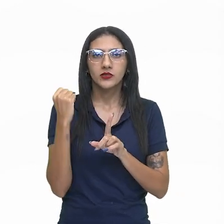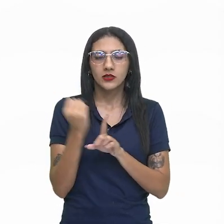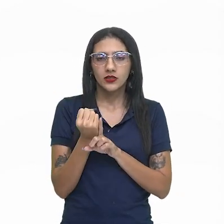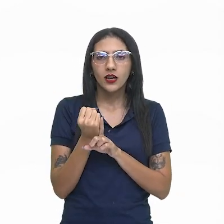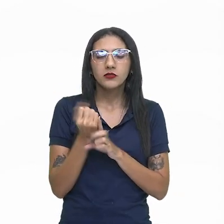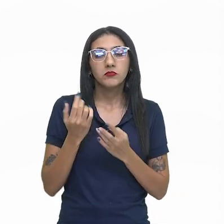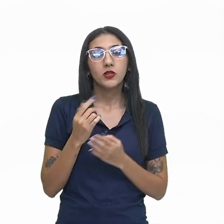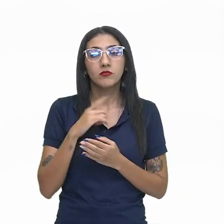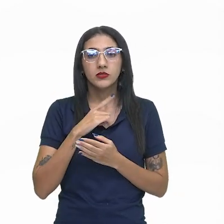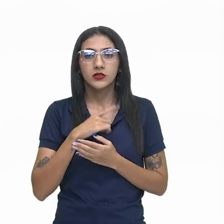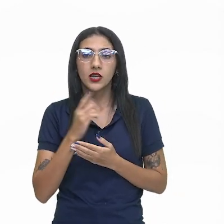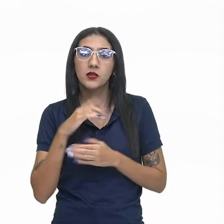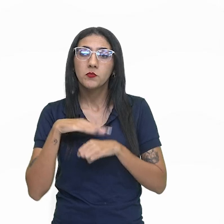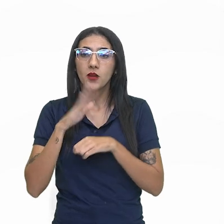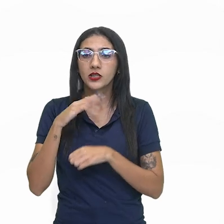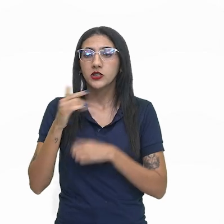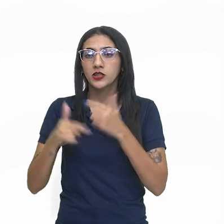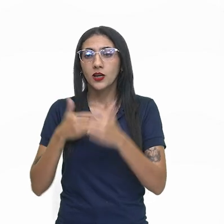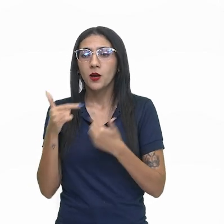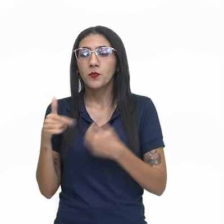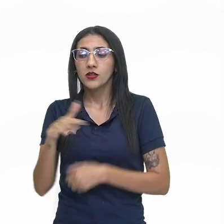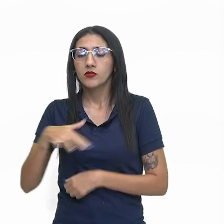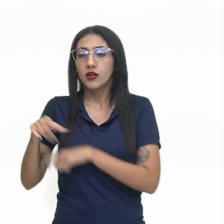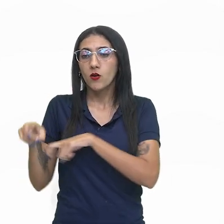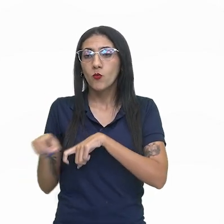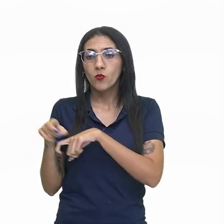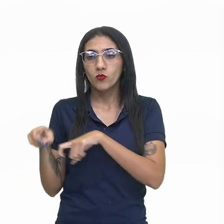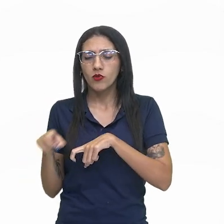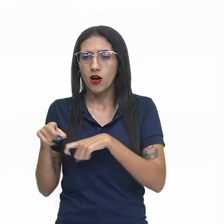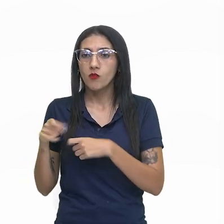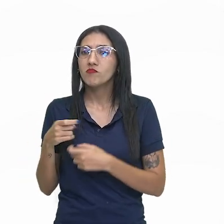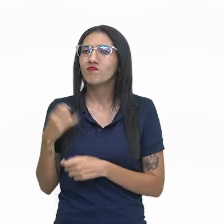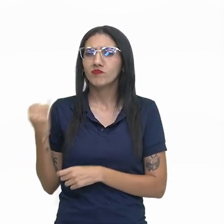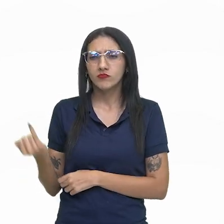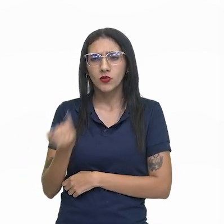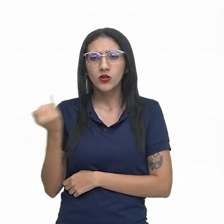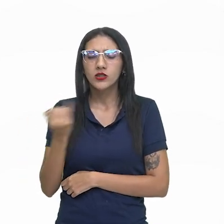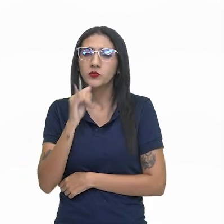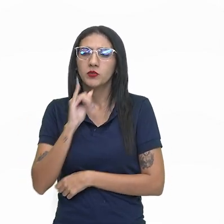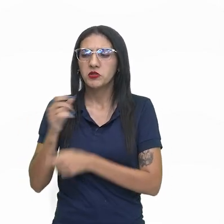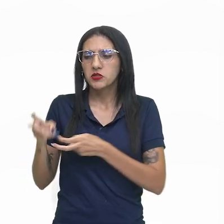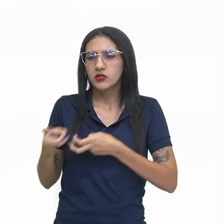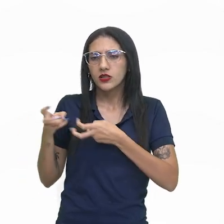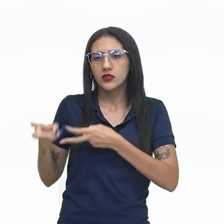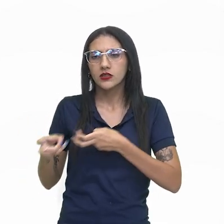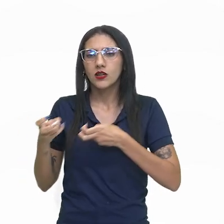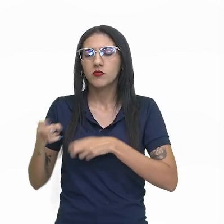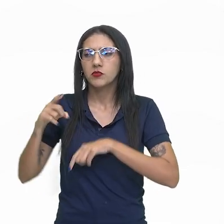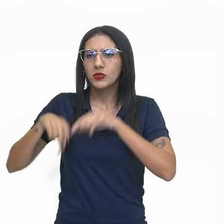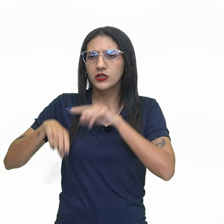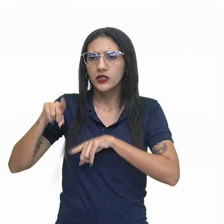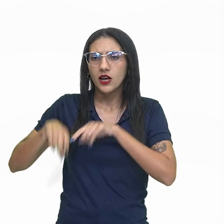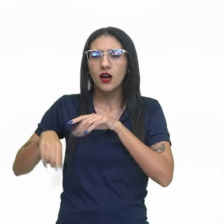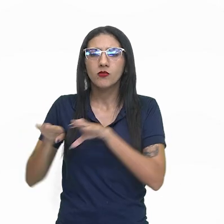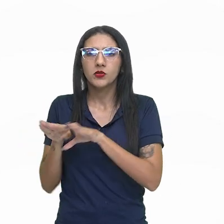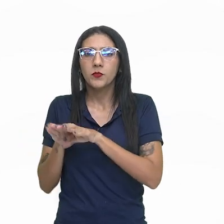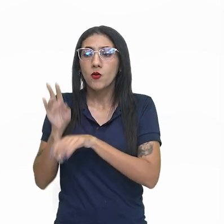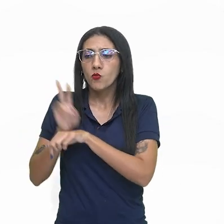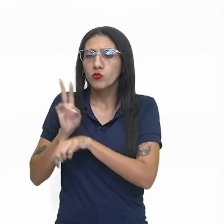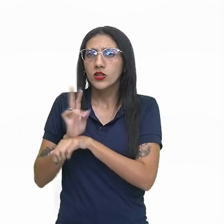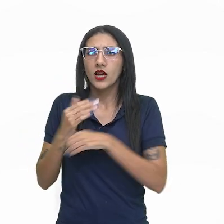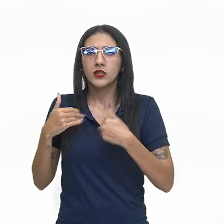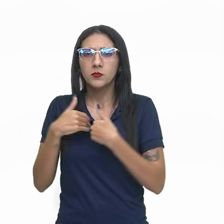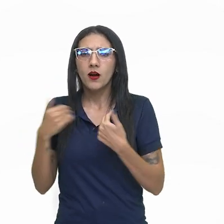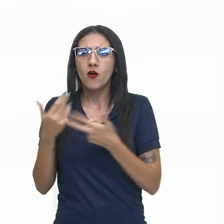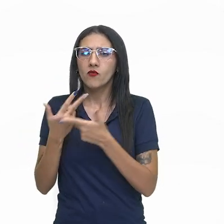trabalha mais em ambiente rural, é um trabalho muito importante. Pessoas que trabalham com extração de minérios, pessoas que trabalham com criação de animais,